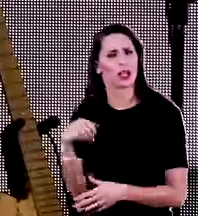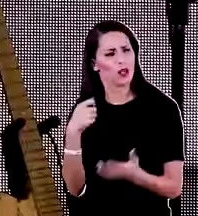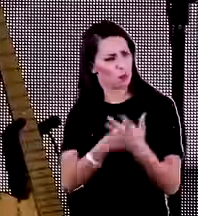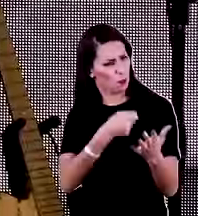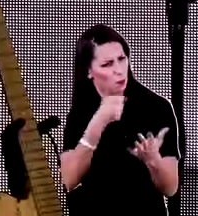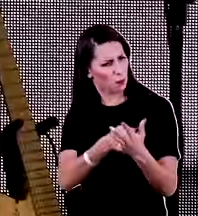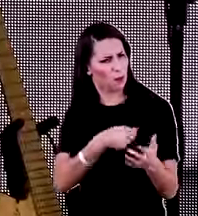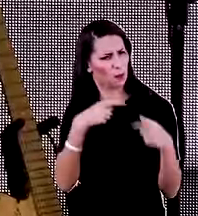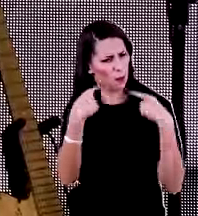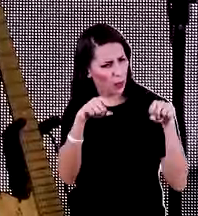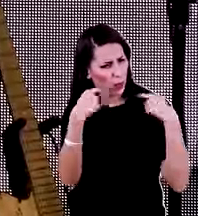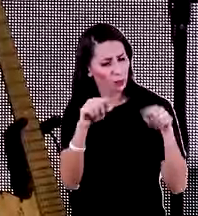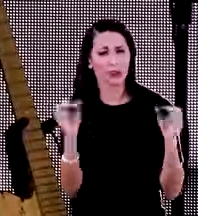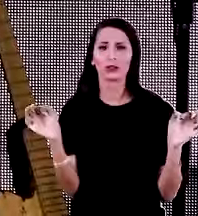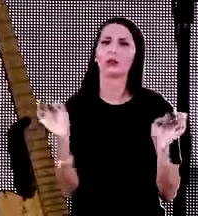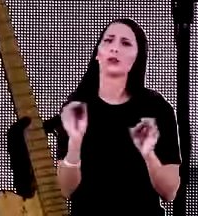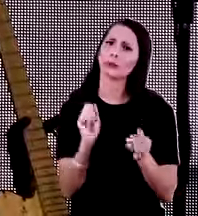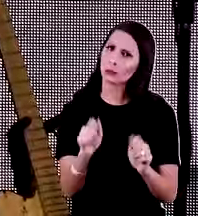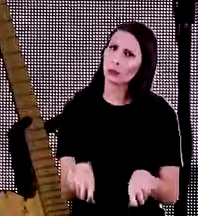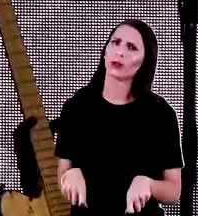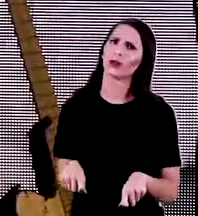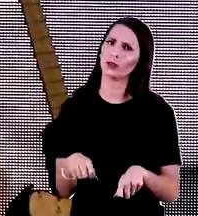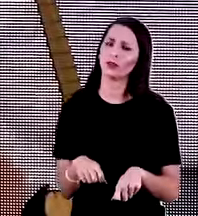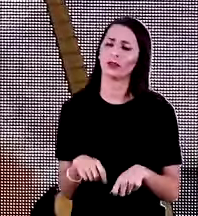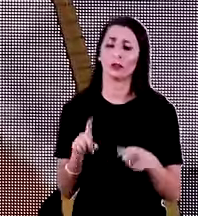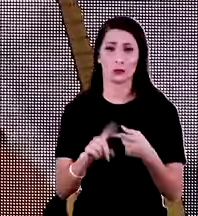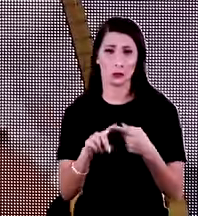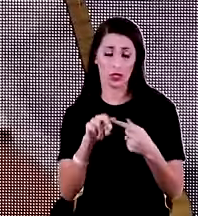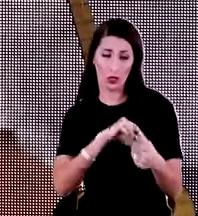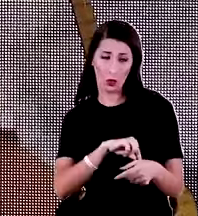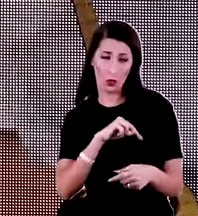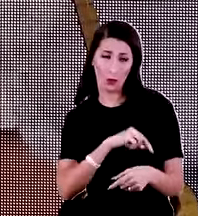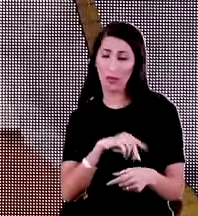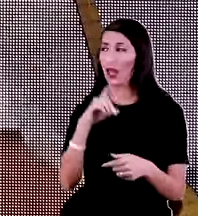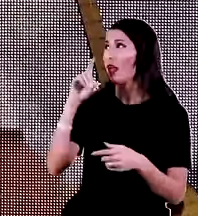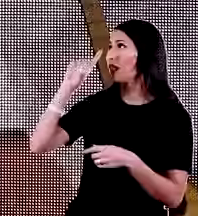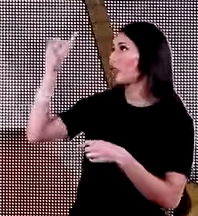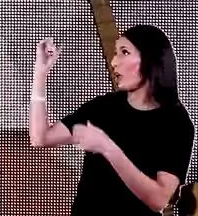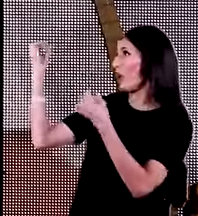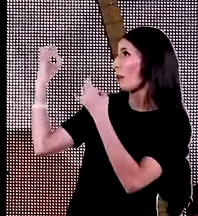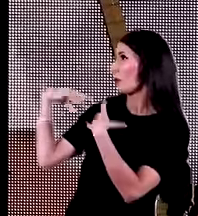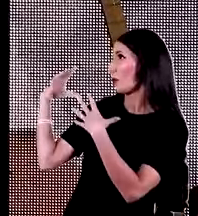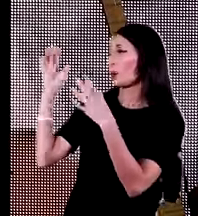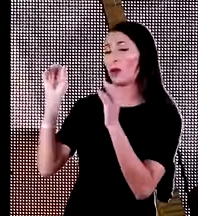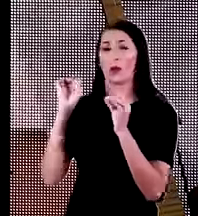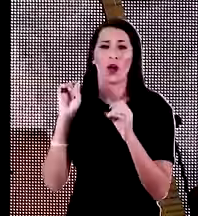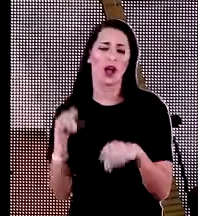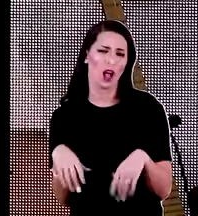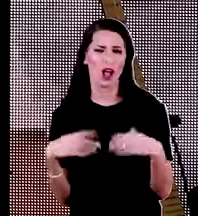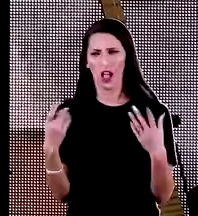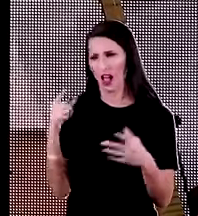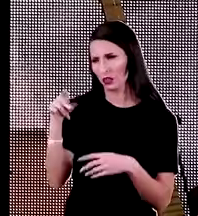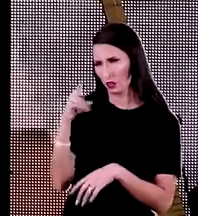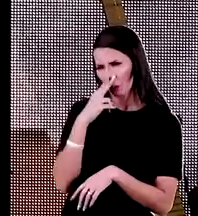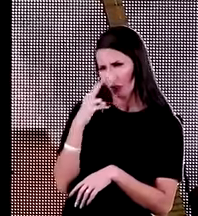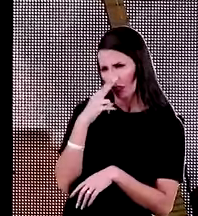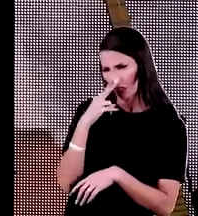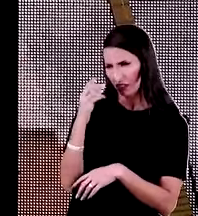Poderia ter julgado Noemi? Poderia, porque Noemi se levantou contra Deus. Disse que Deus tinha abandonado ela. Ela deve ter dito, rapaz, tu não era crente nesse